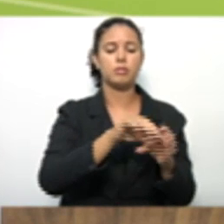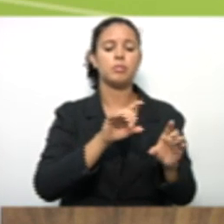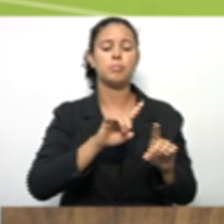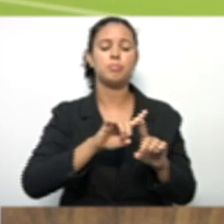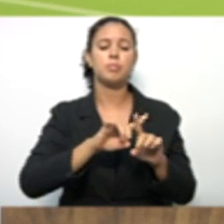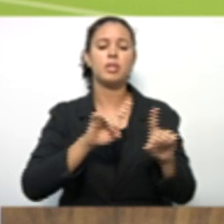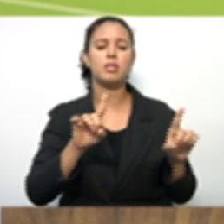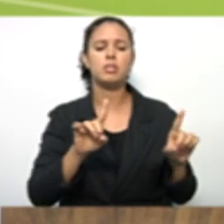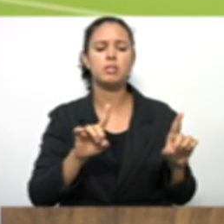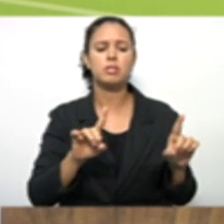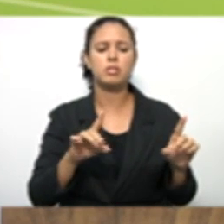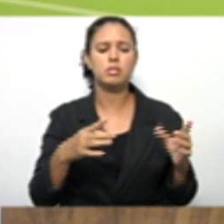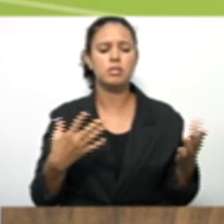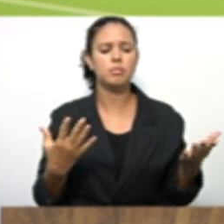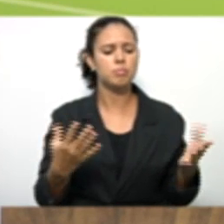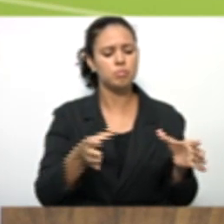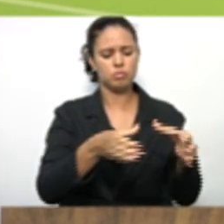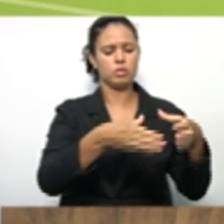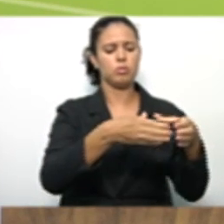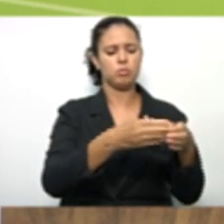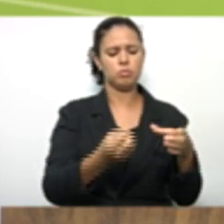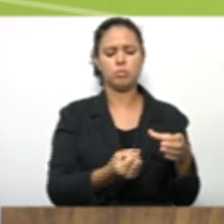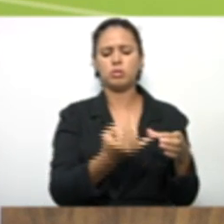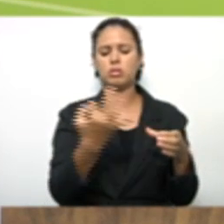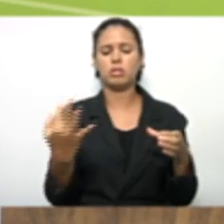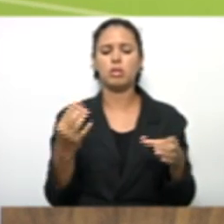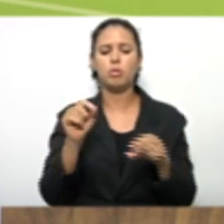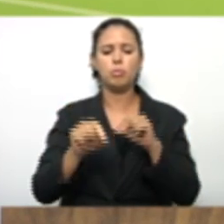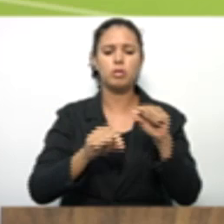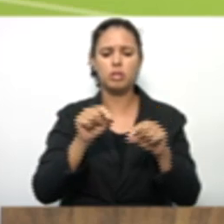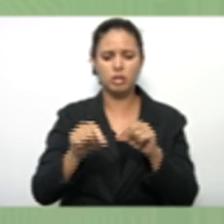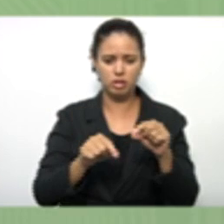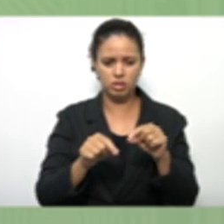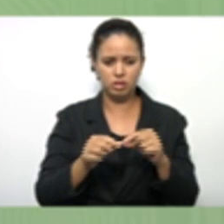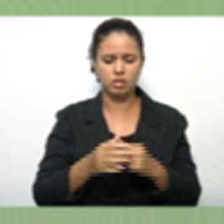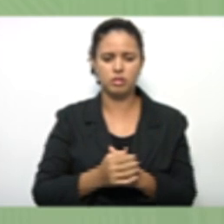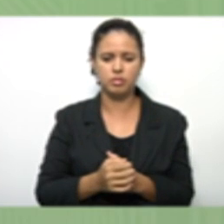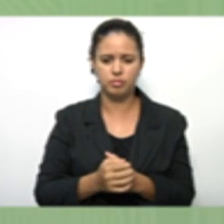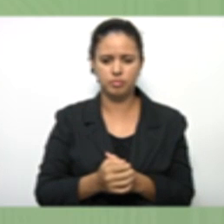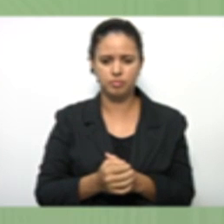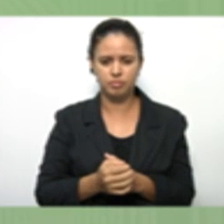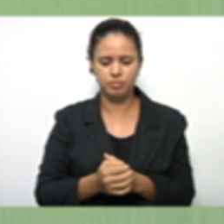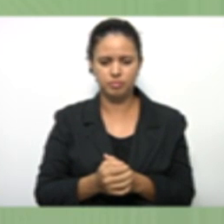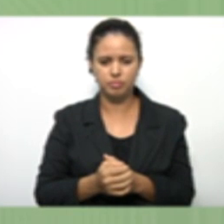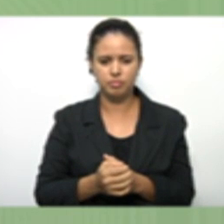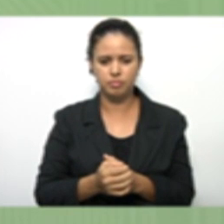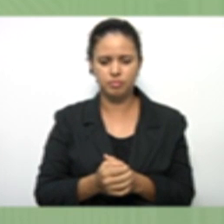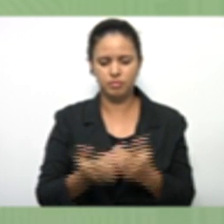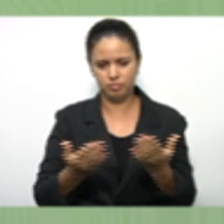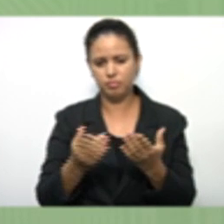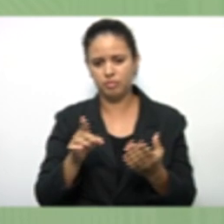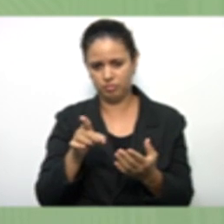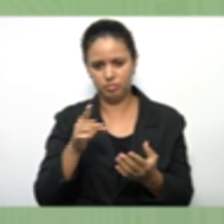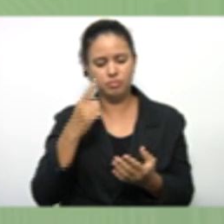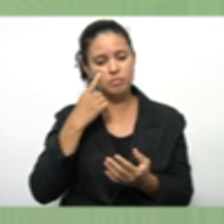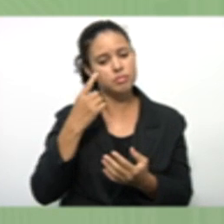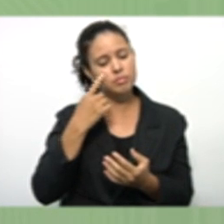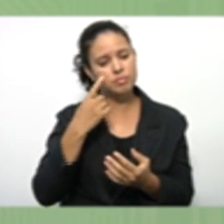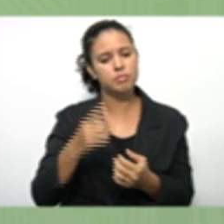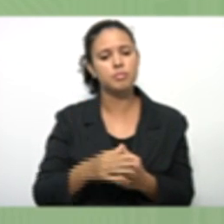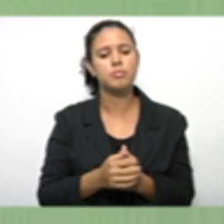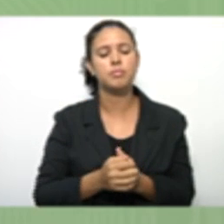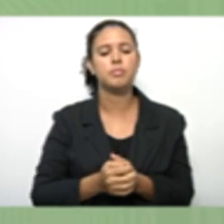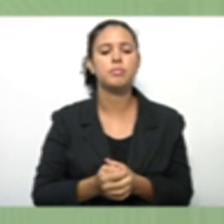parte quantitativa? Vamos lá? 1, 2, 3, deixo com vocês, aluno. É isso aí. A